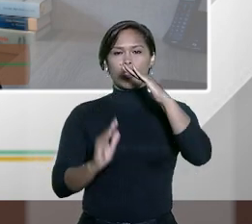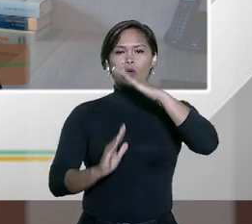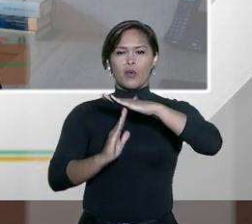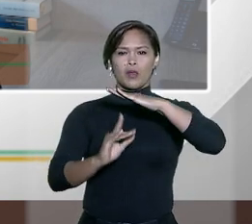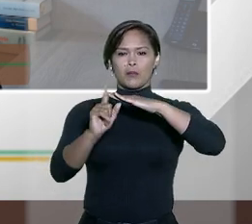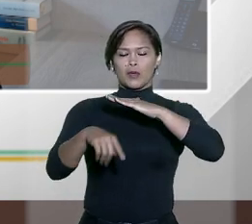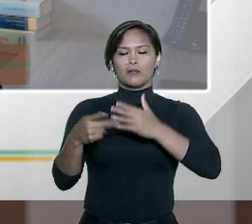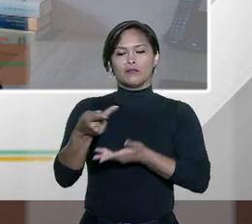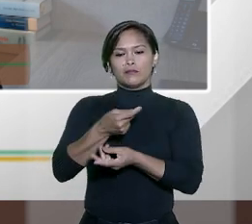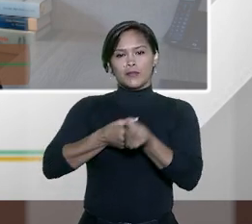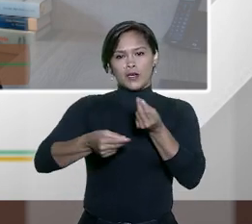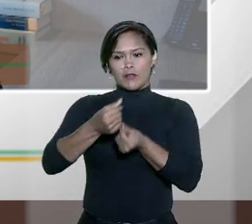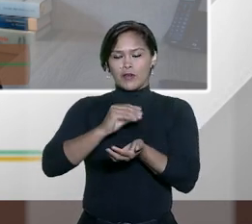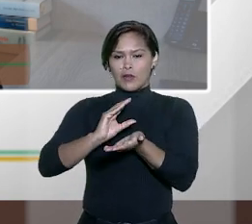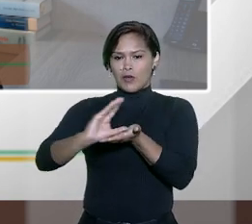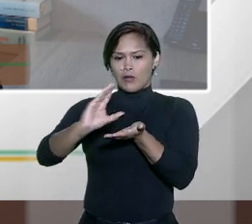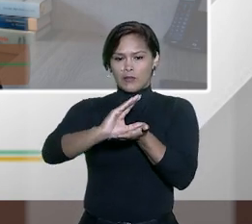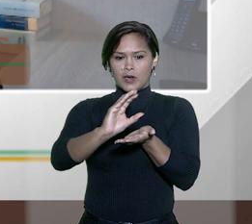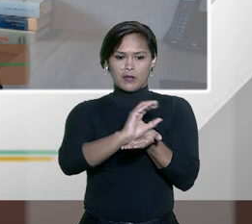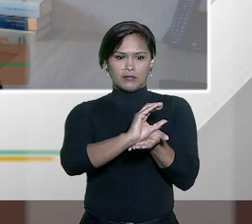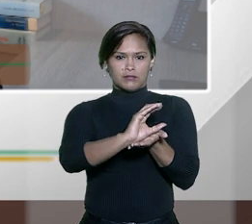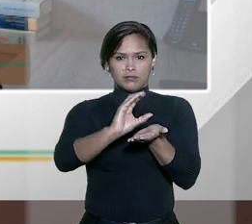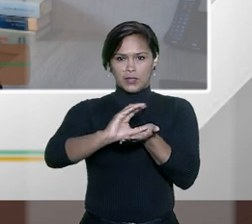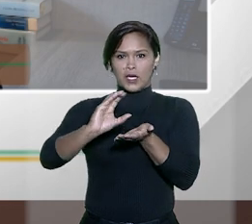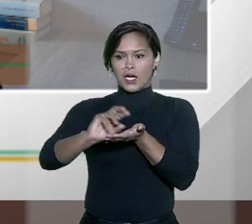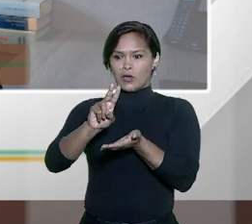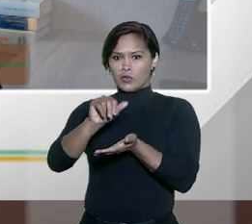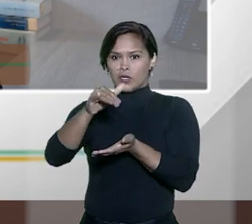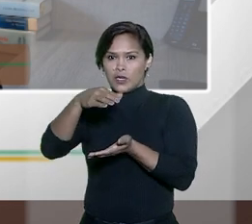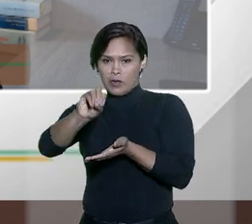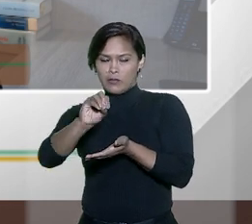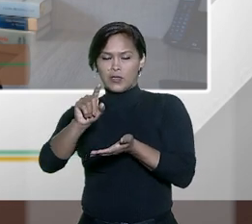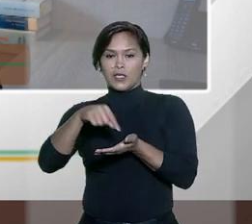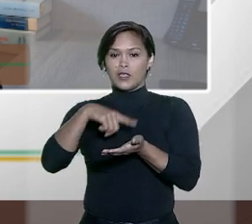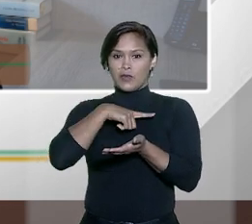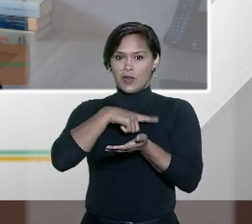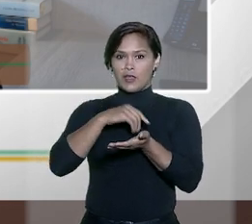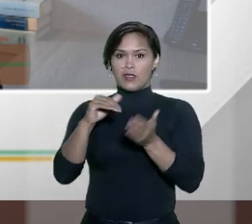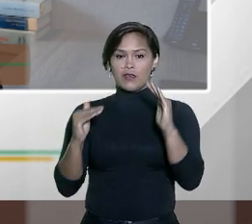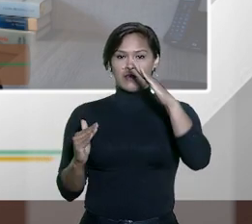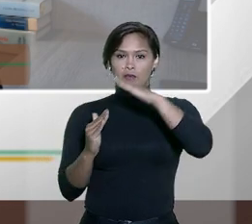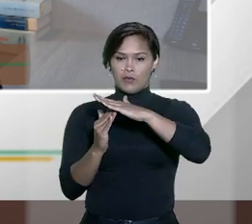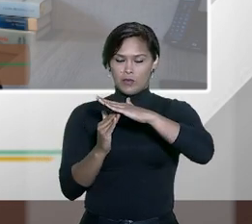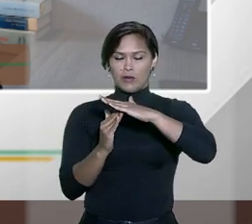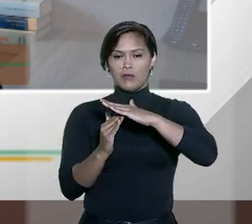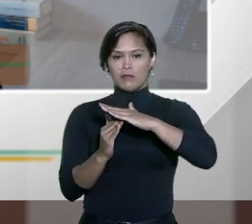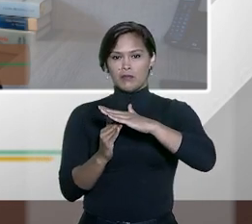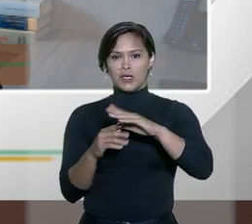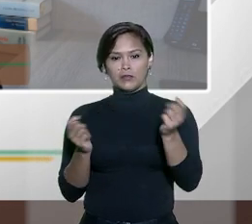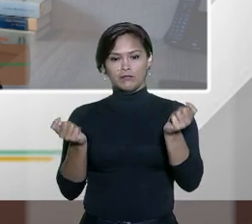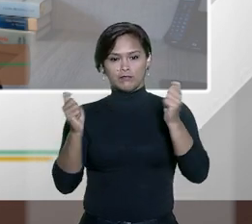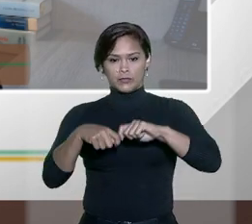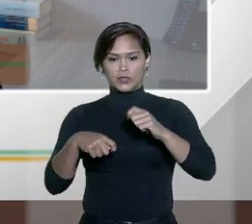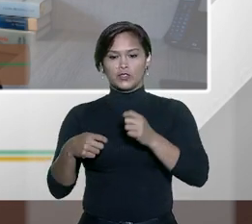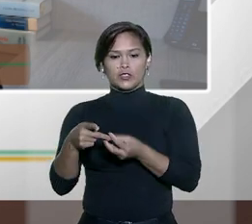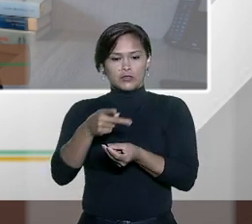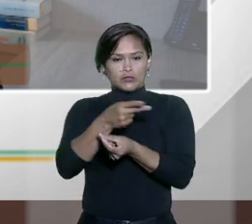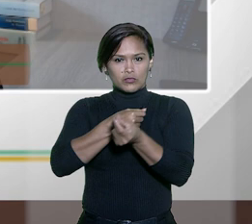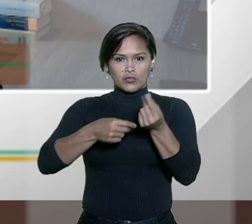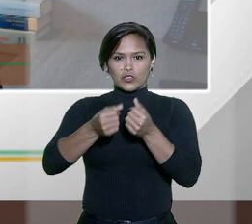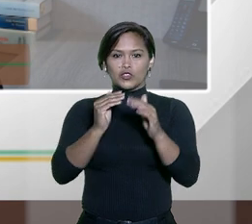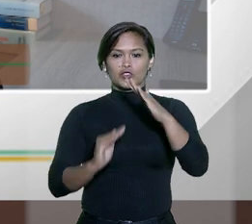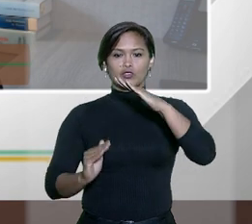limite para o gasto da União Federal, né? Então, a União Federal, ela tem lá um limite para despesas